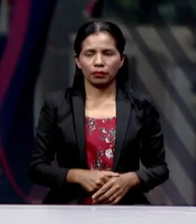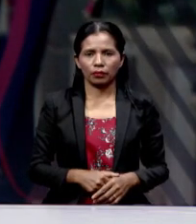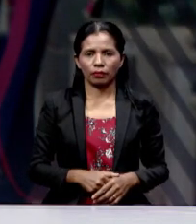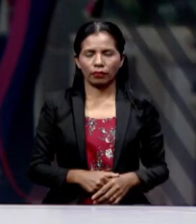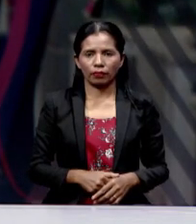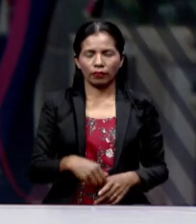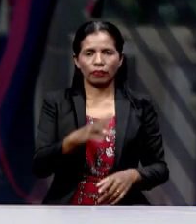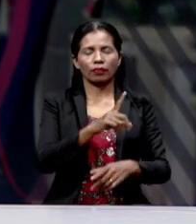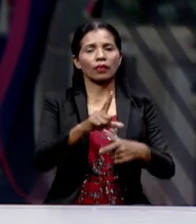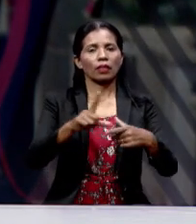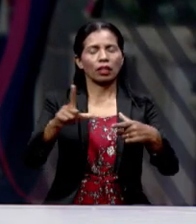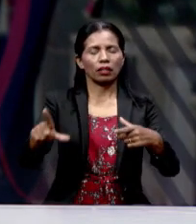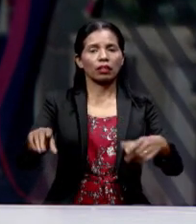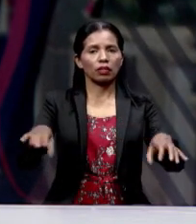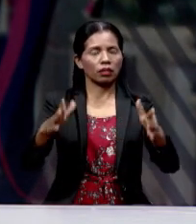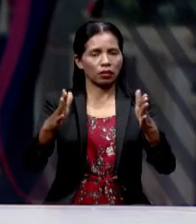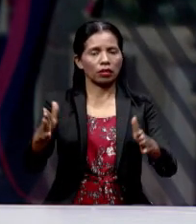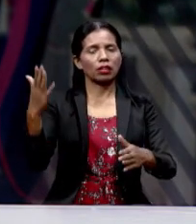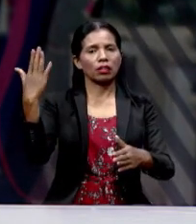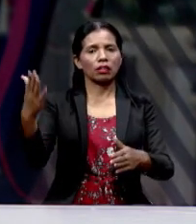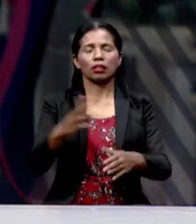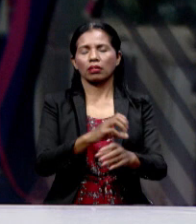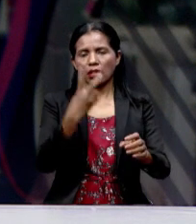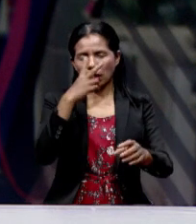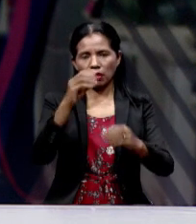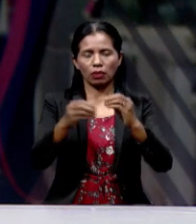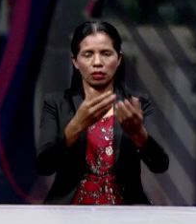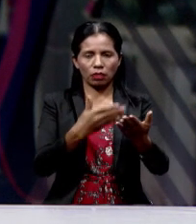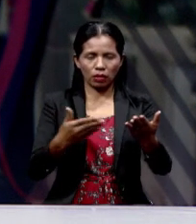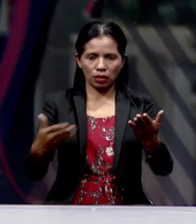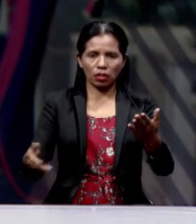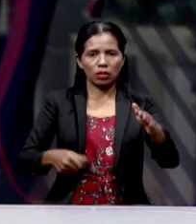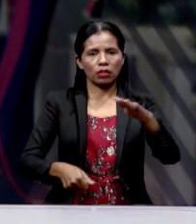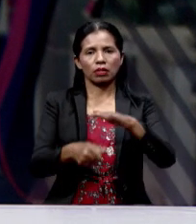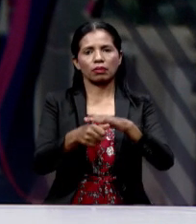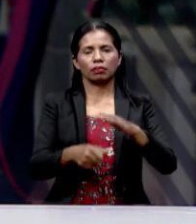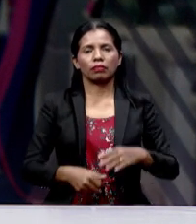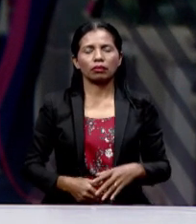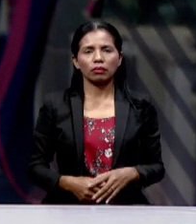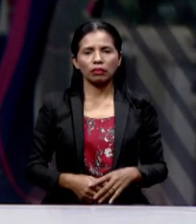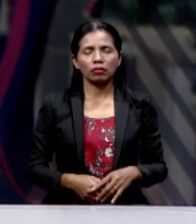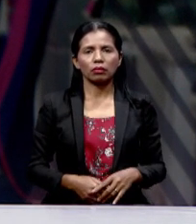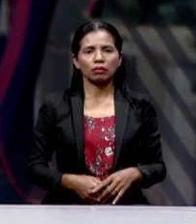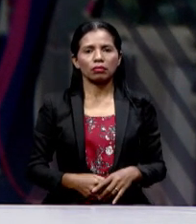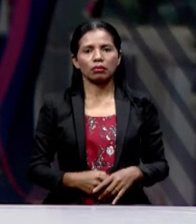Recursos Humanos e Linha Fronteira Batuca de Menos, sobre controla movimento sassan ilegal.